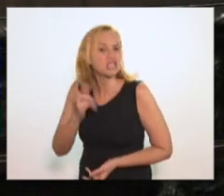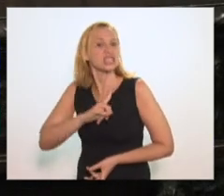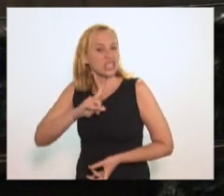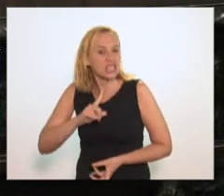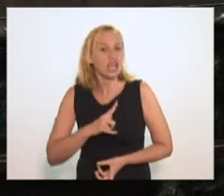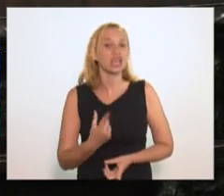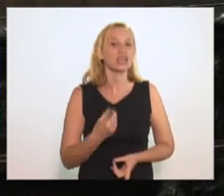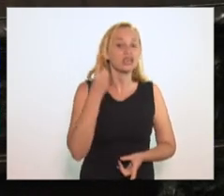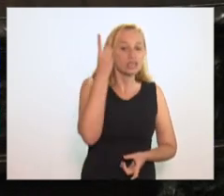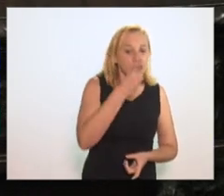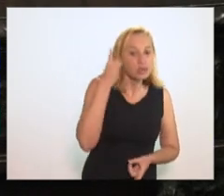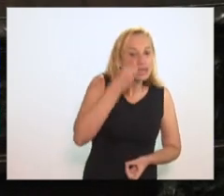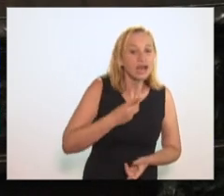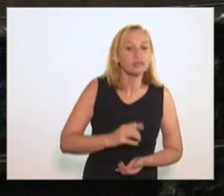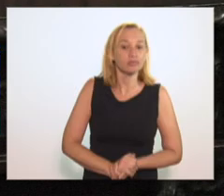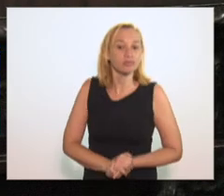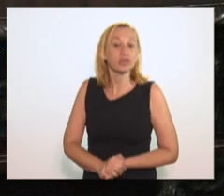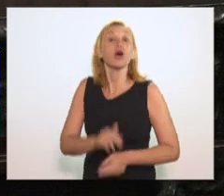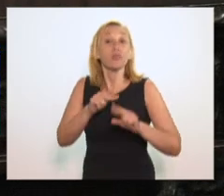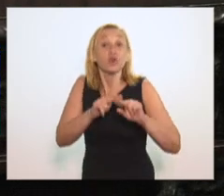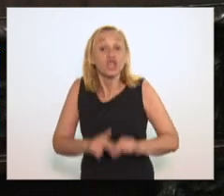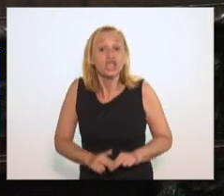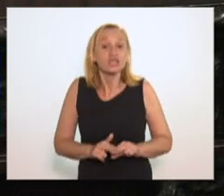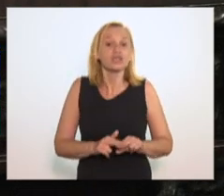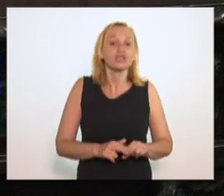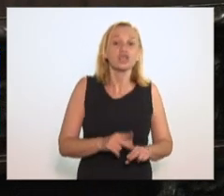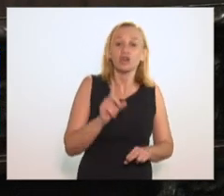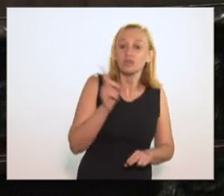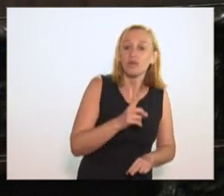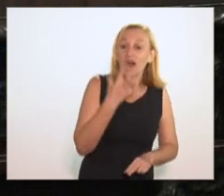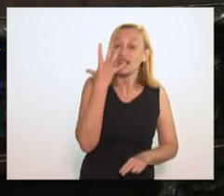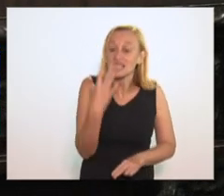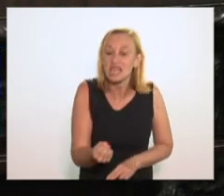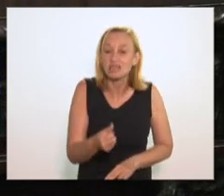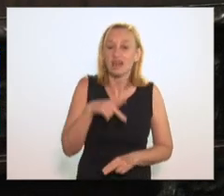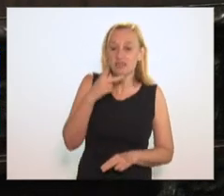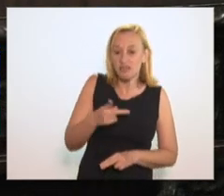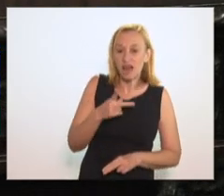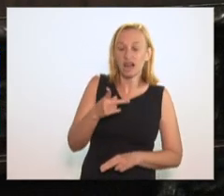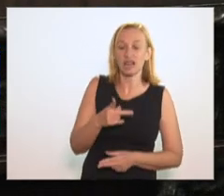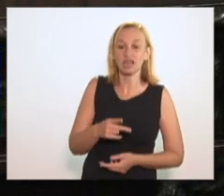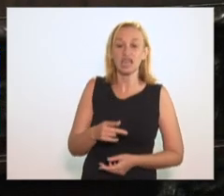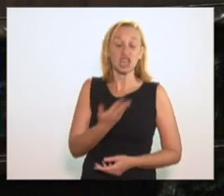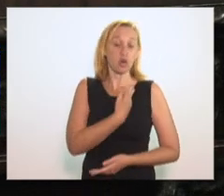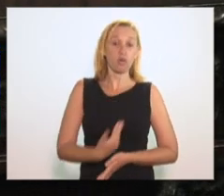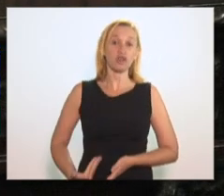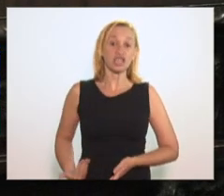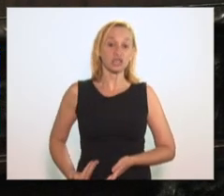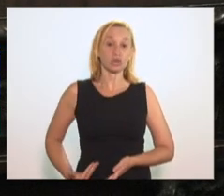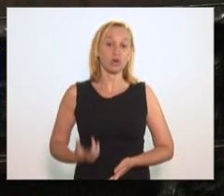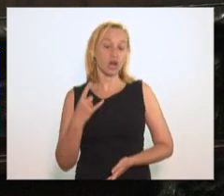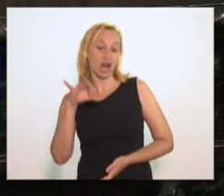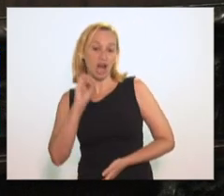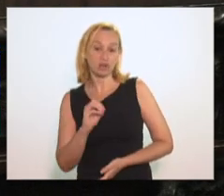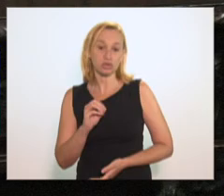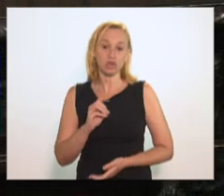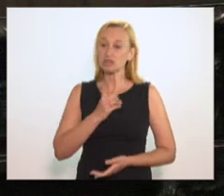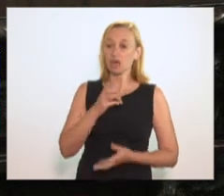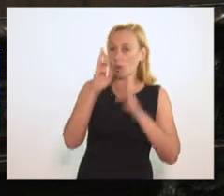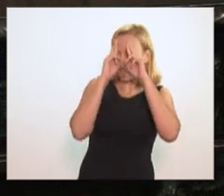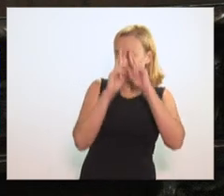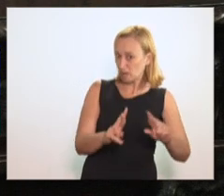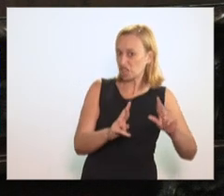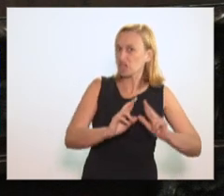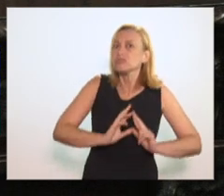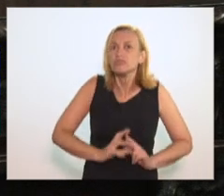parlamento é por isso que eu discordo da fala de que o governador Cláudio Castro não está respeitando